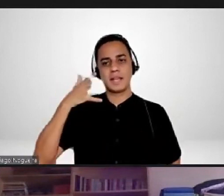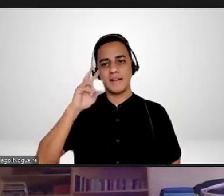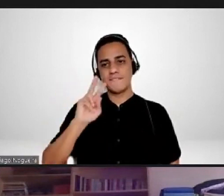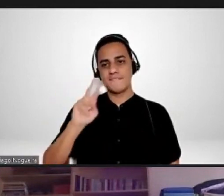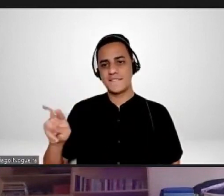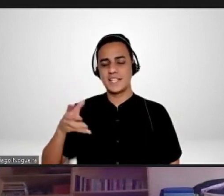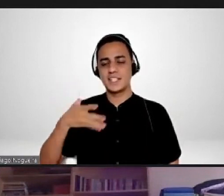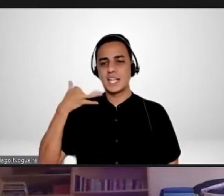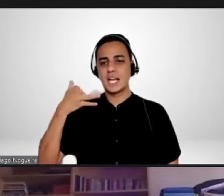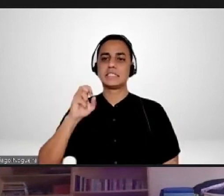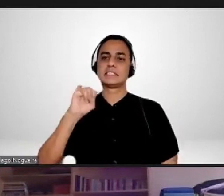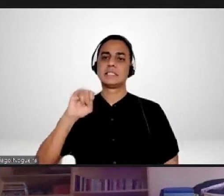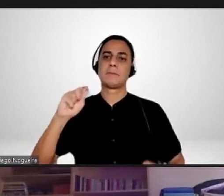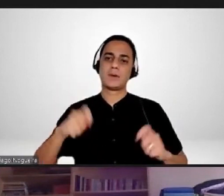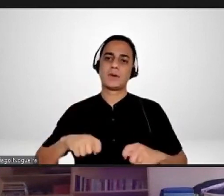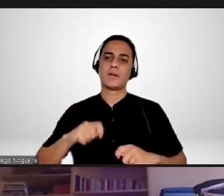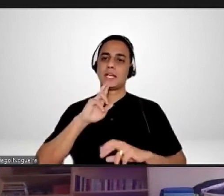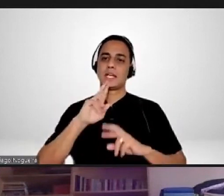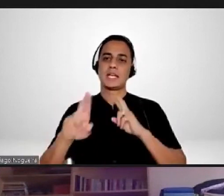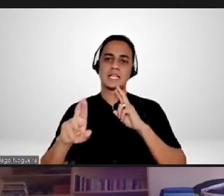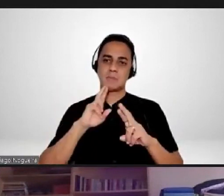puderem responder,